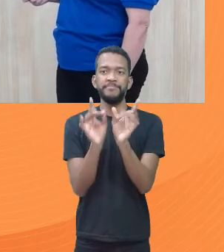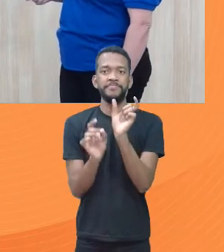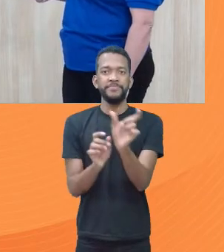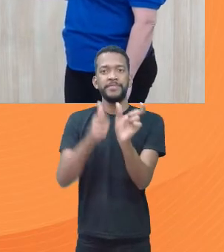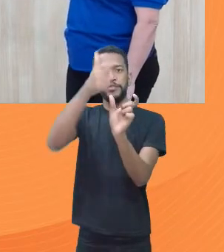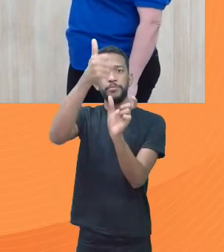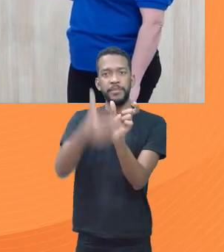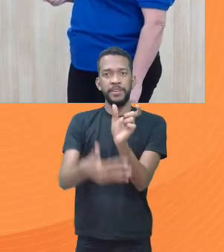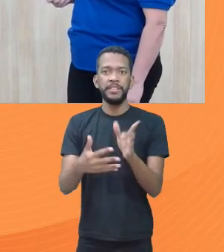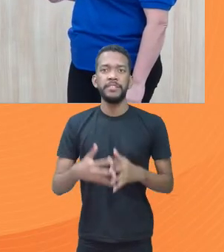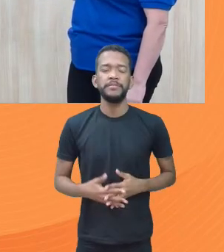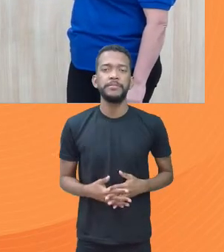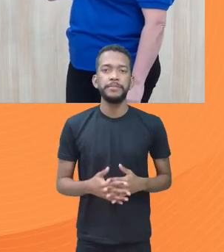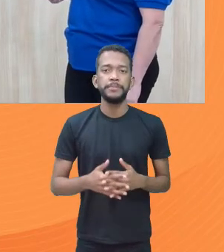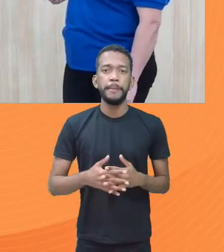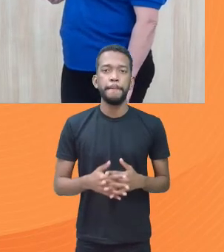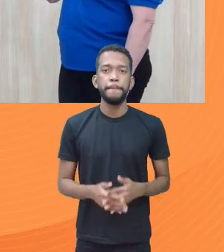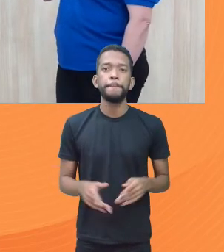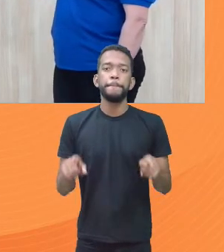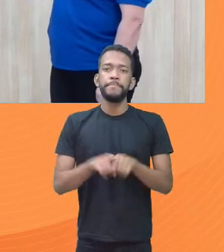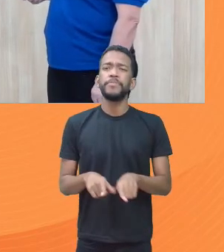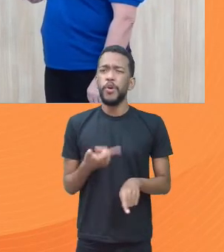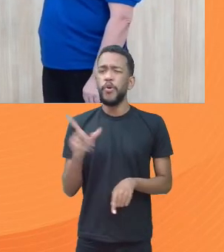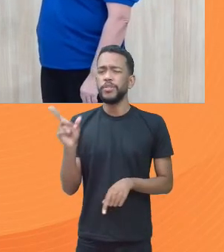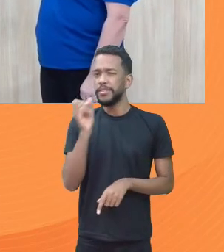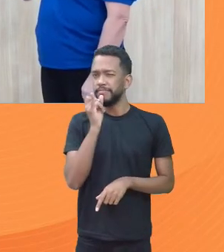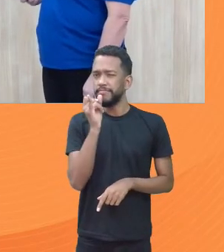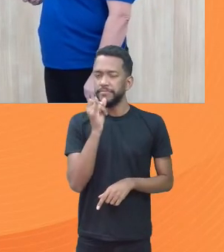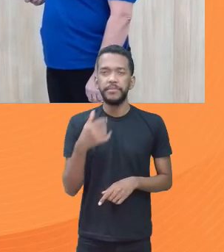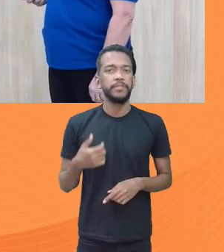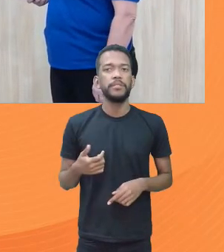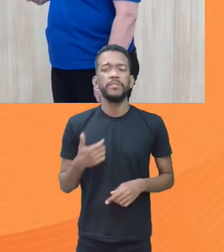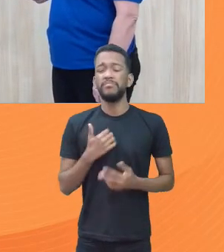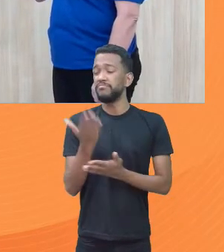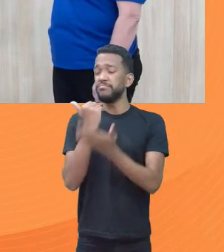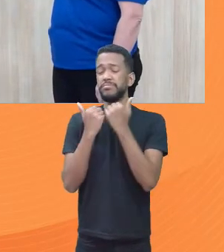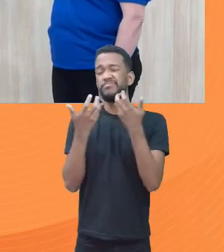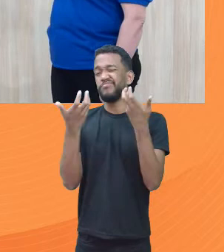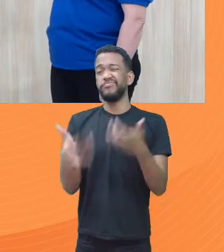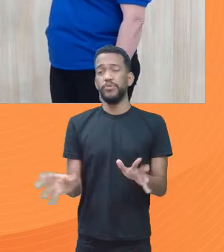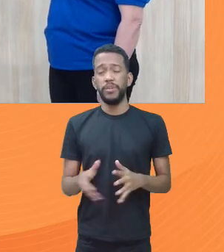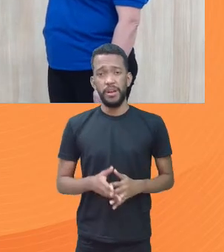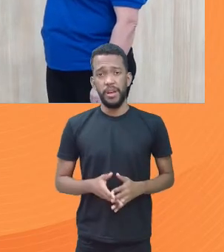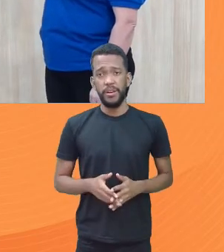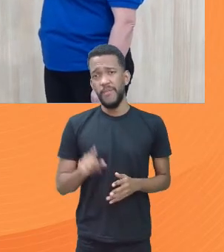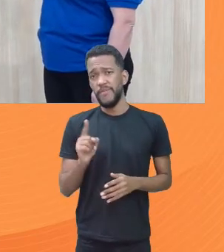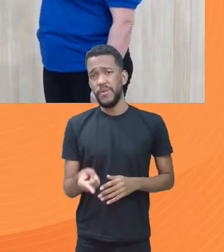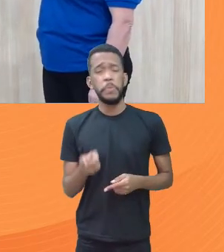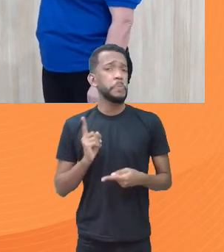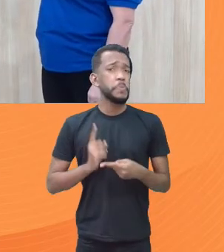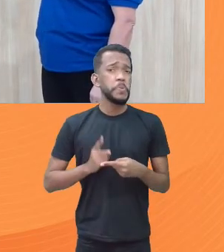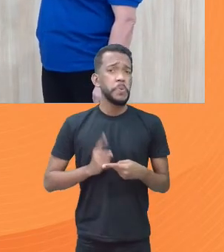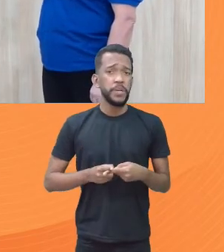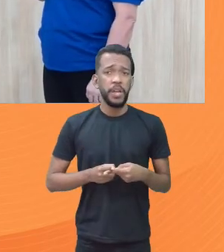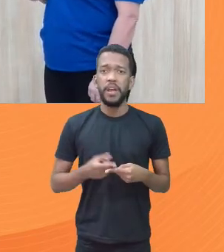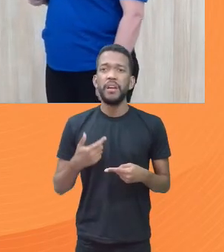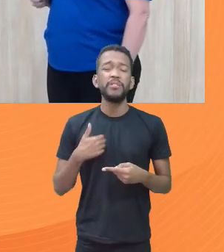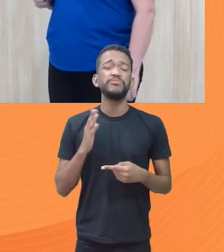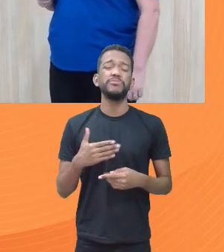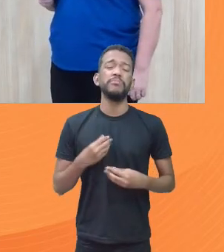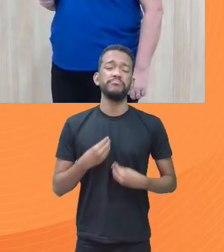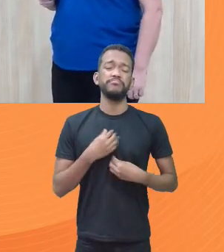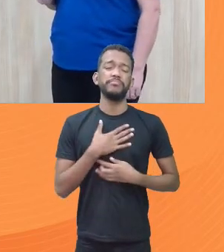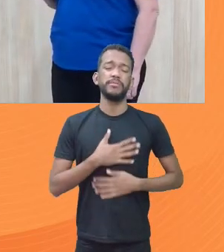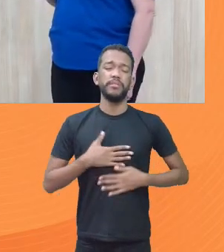oração. Mais outra, não quero mais comer, vírgula, porque estou